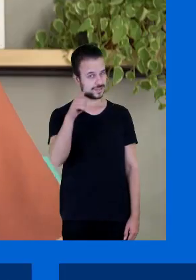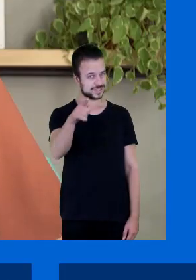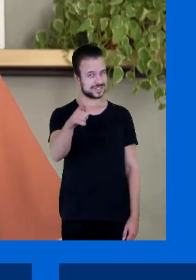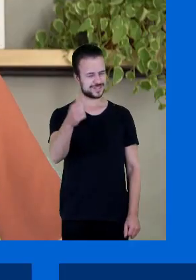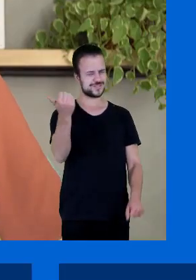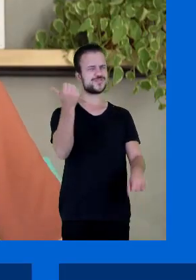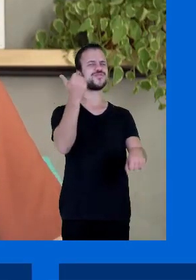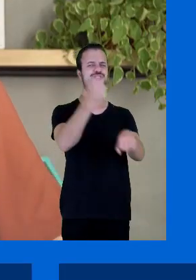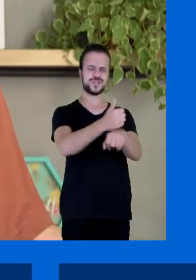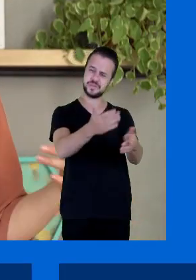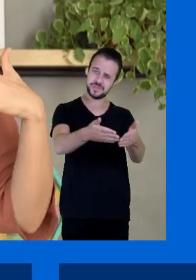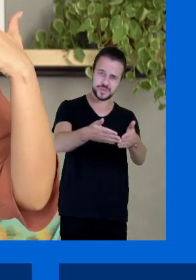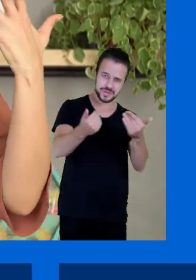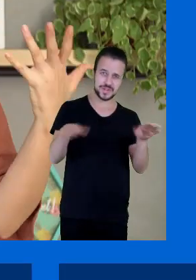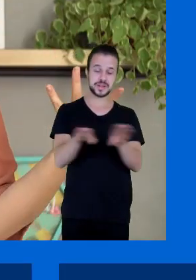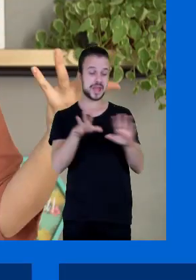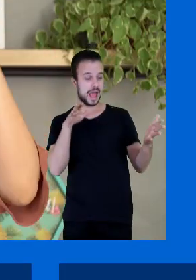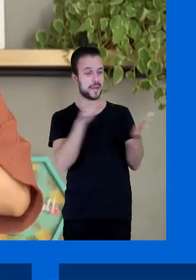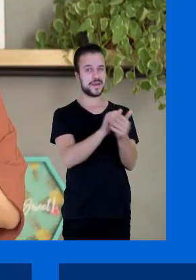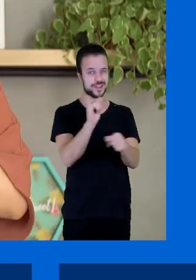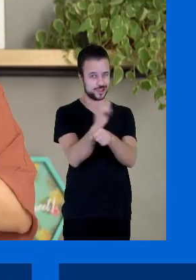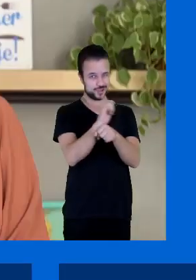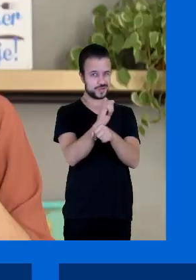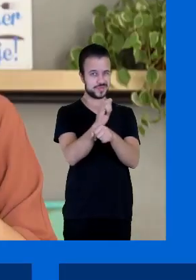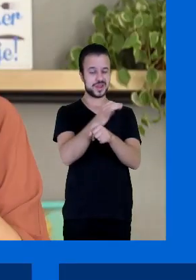Se você curtiu, não esquece de dar o seu like, se inscrever aqui no canal e